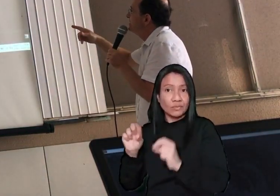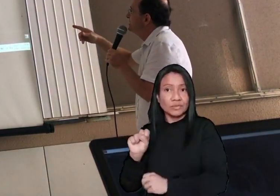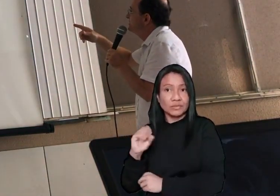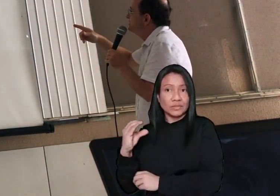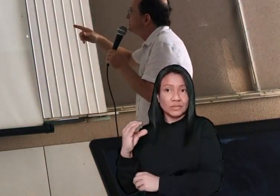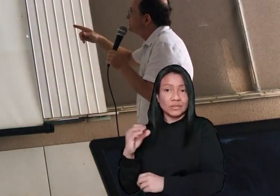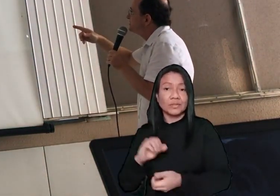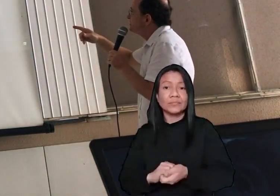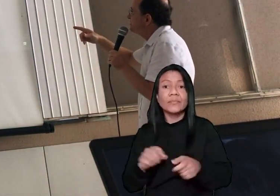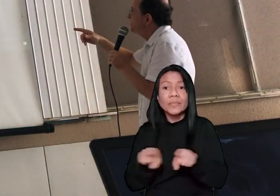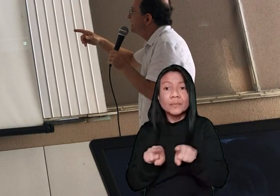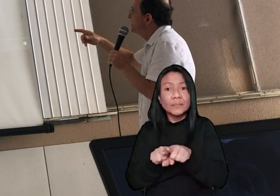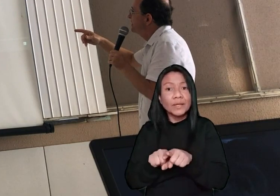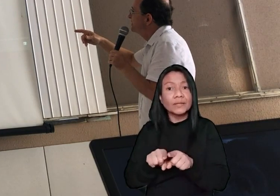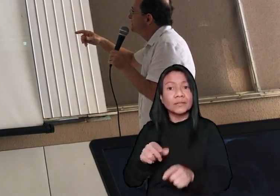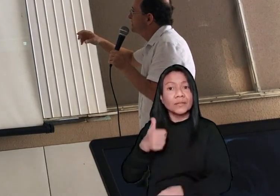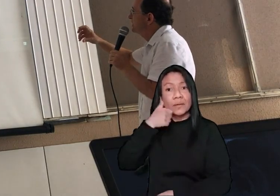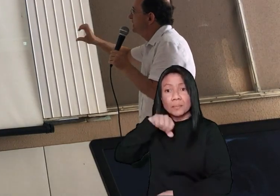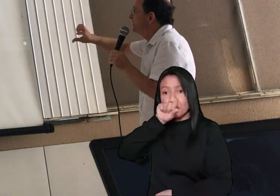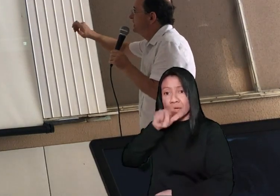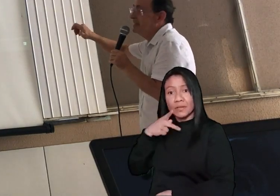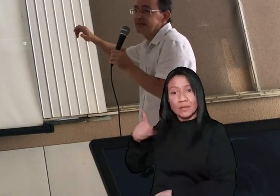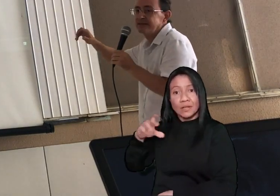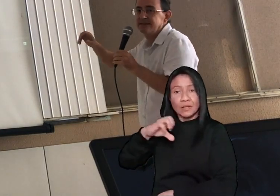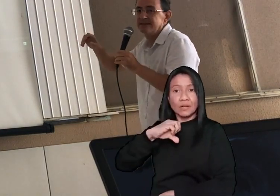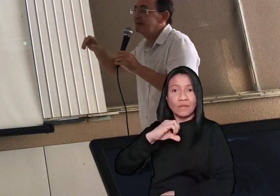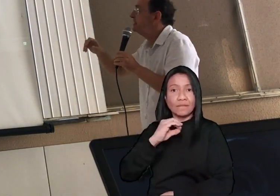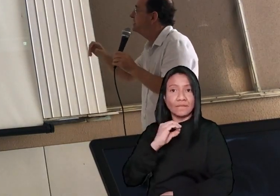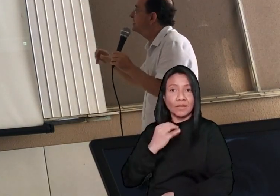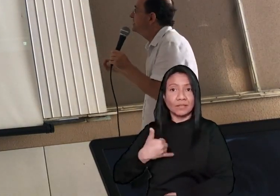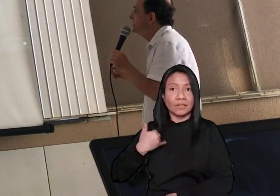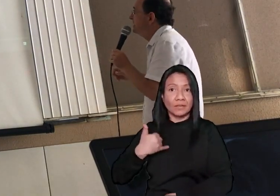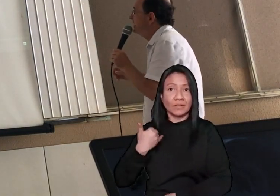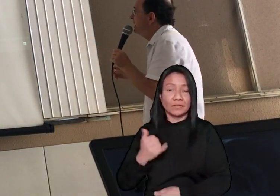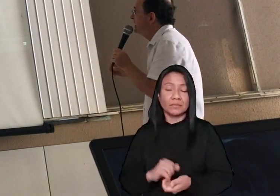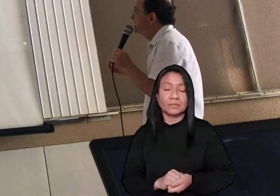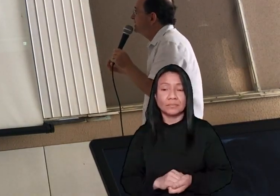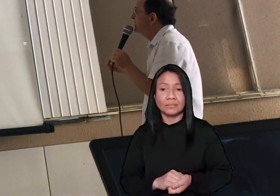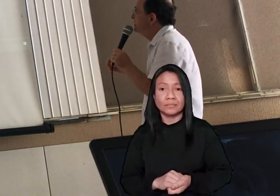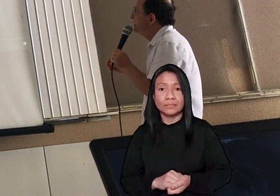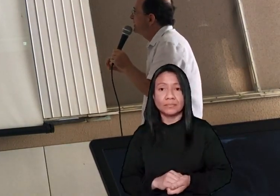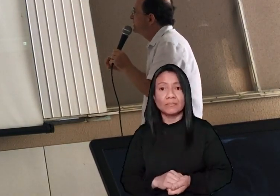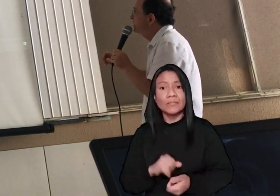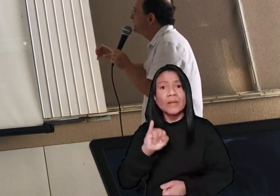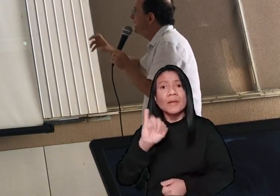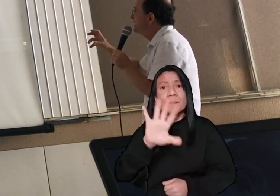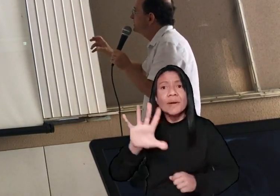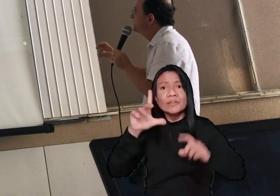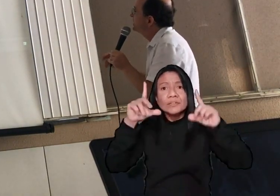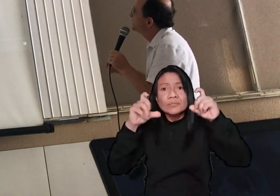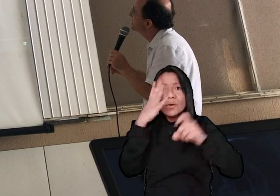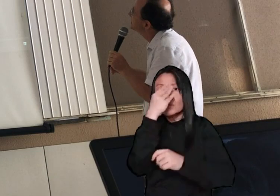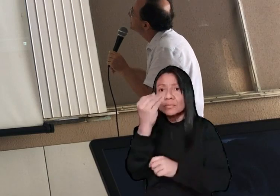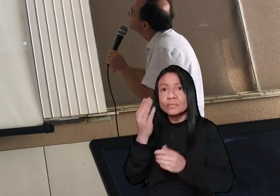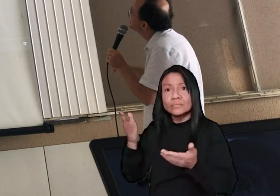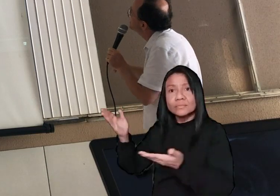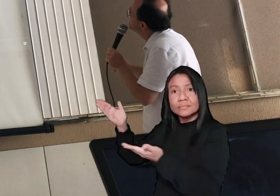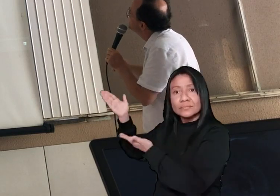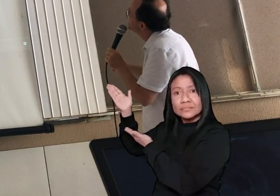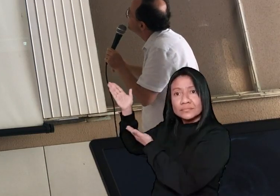Aqui são... Consegue virar? Aqui são certificados